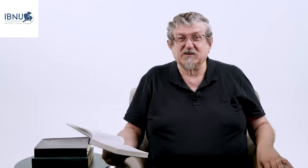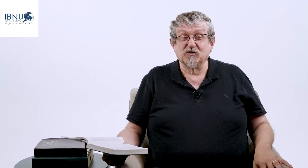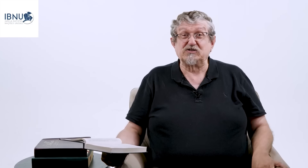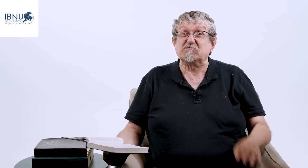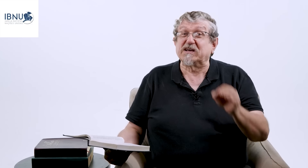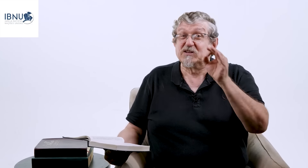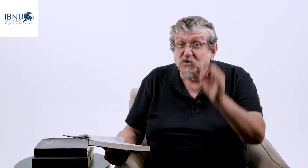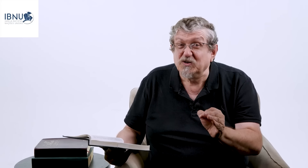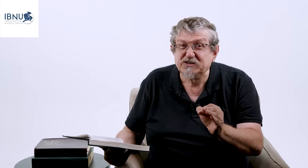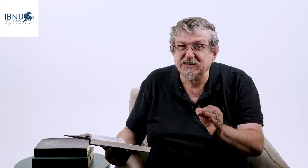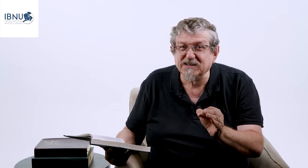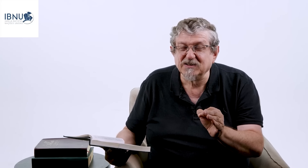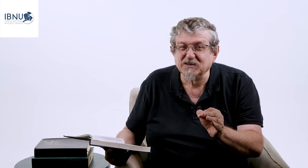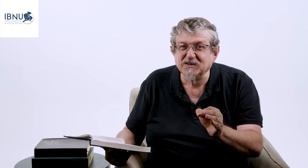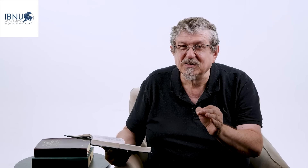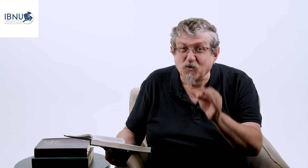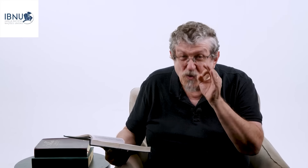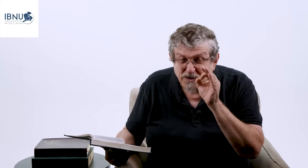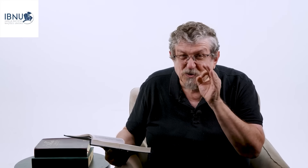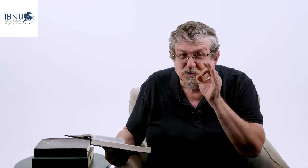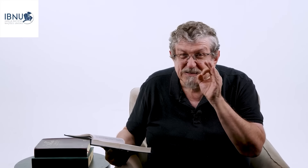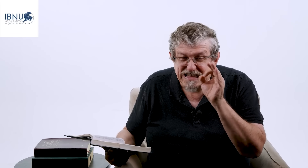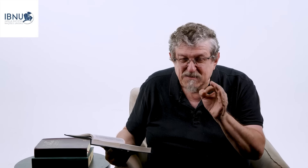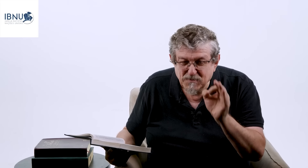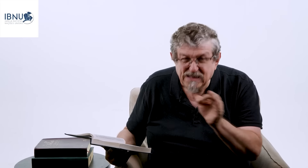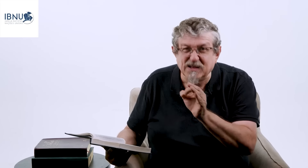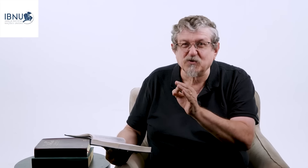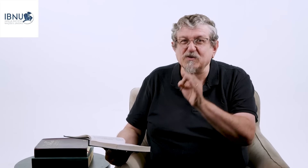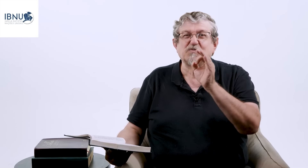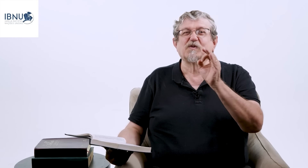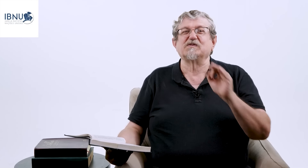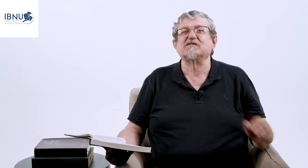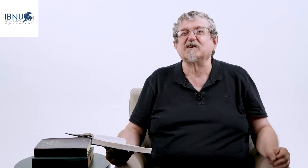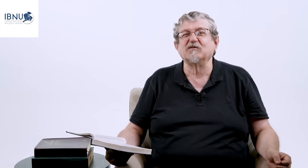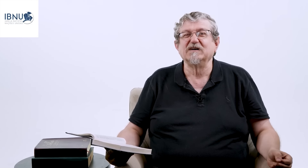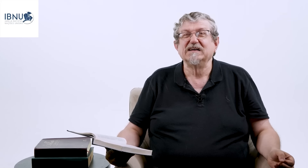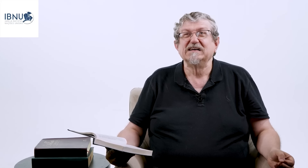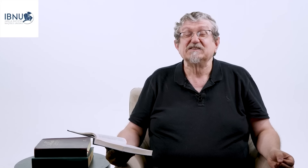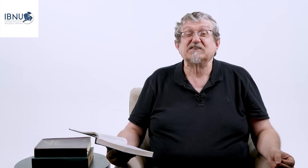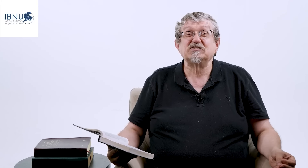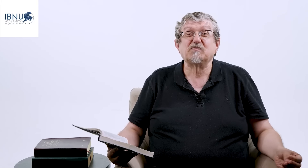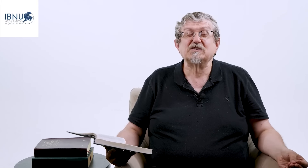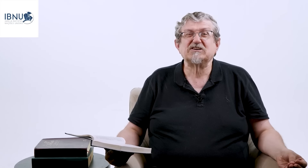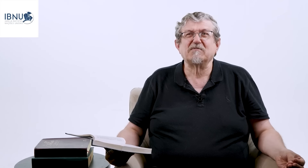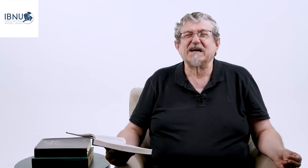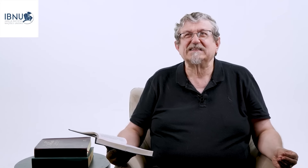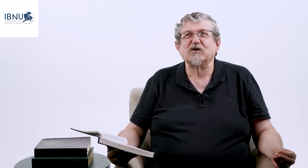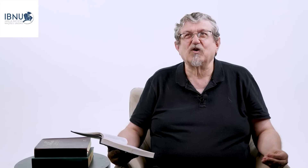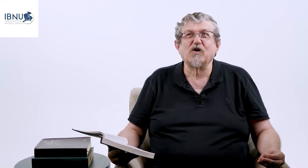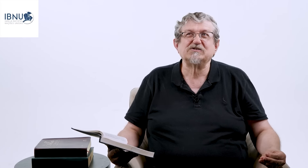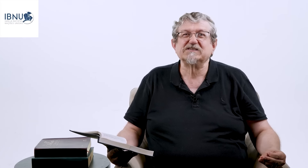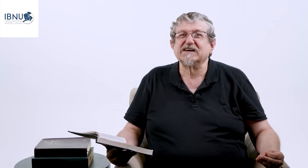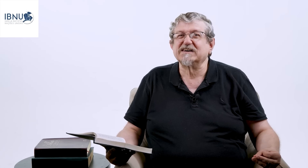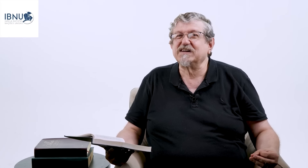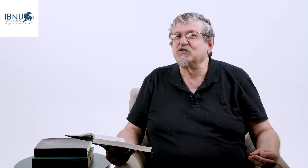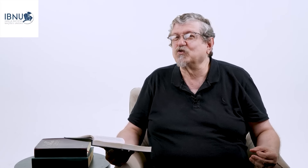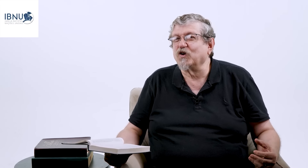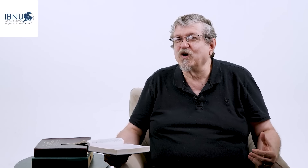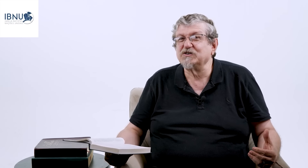leva a teologia, porque a teologia, quando termina a sua exposição, que a gente pode chamar